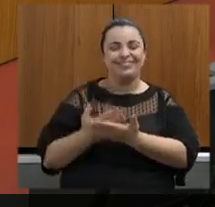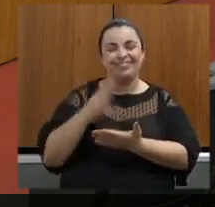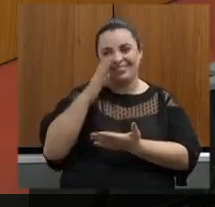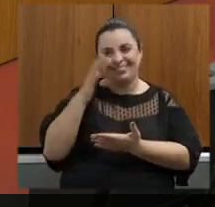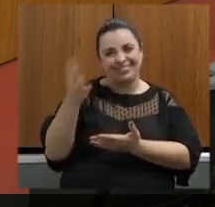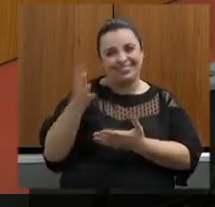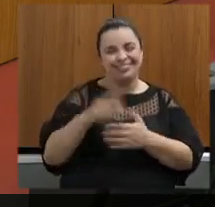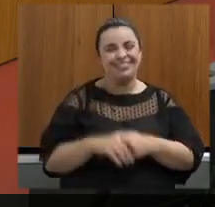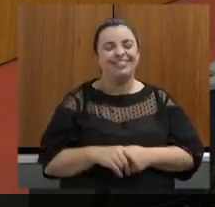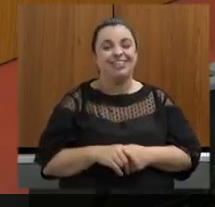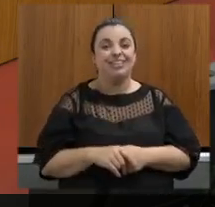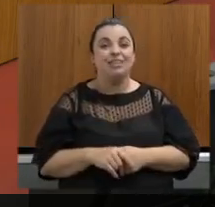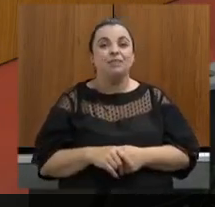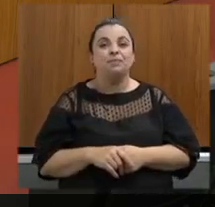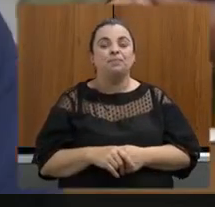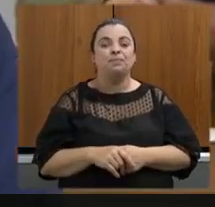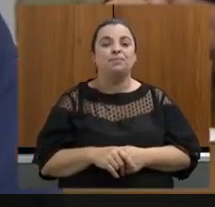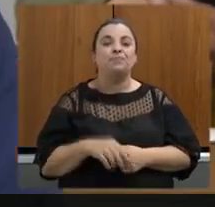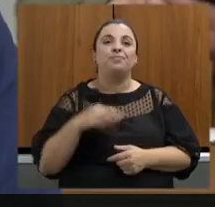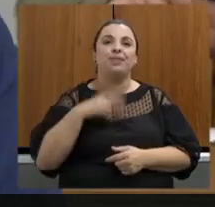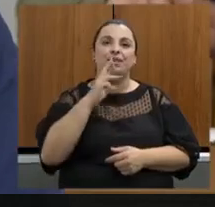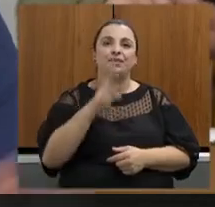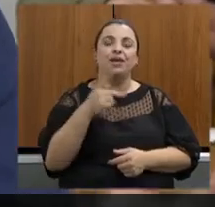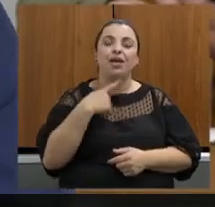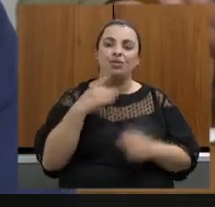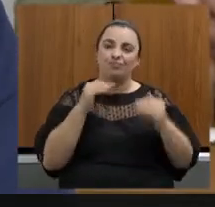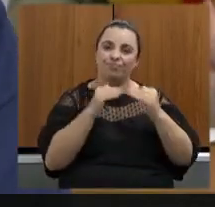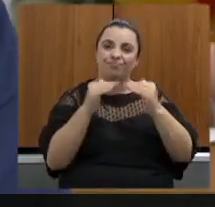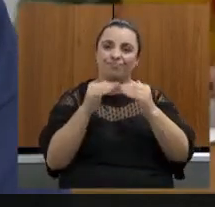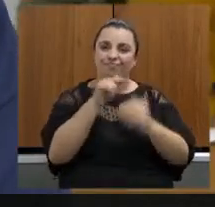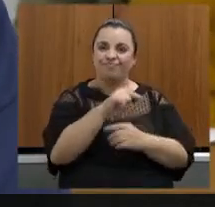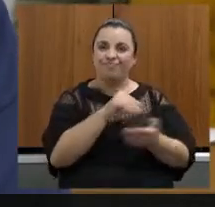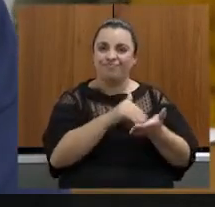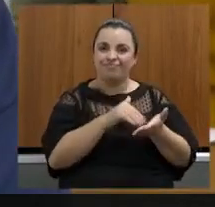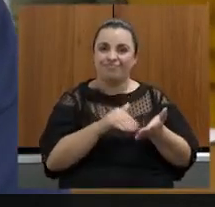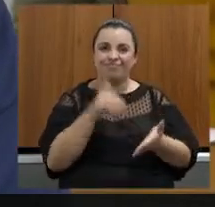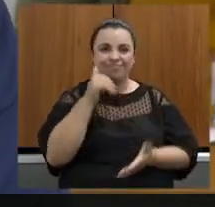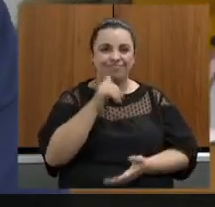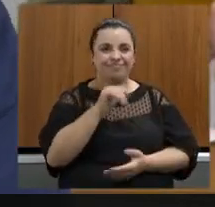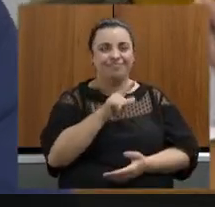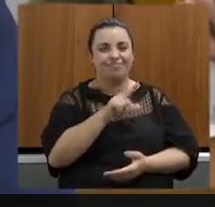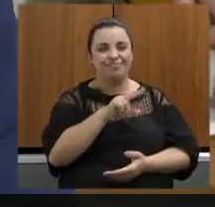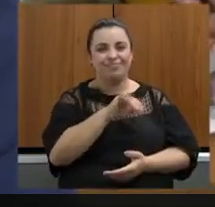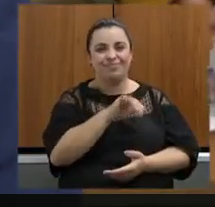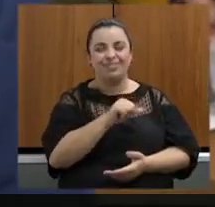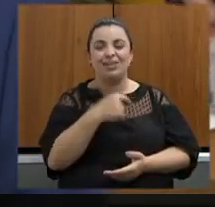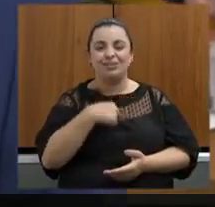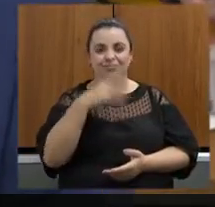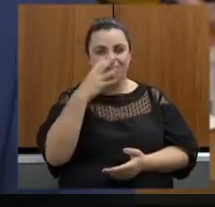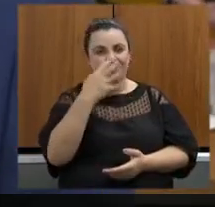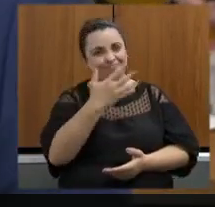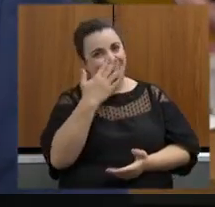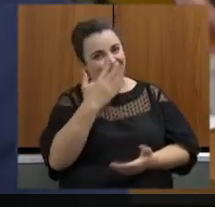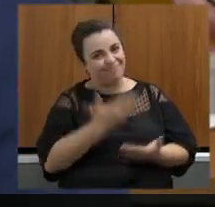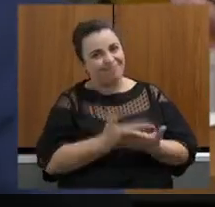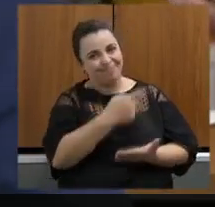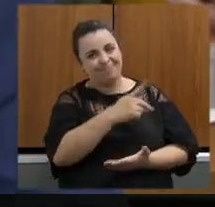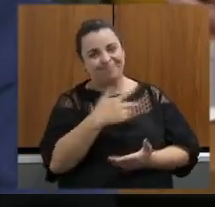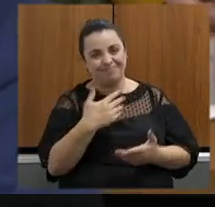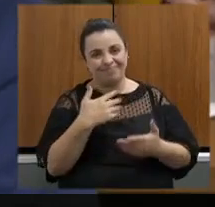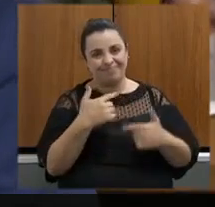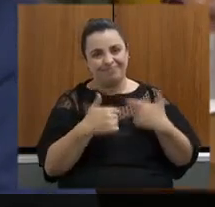resposta apenas dizer que eu estou de acordo com a secretaria Luiza Barreto a quem também devo admiração e como sou membro também